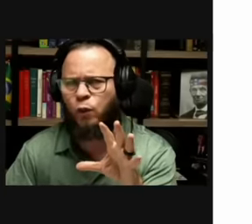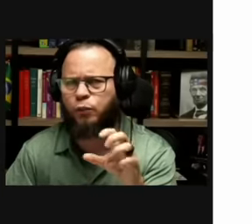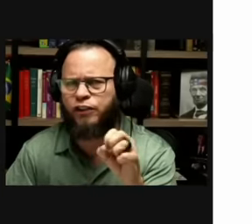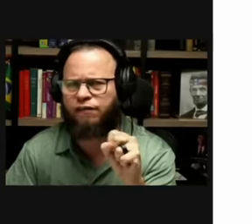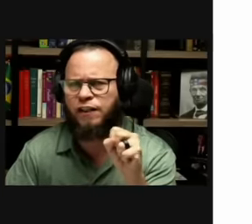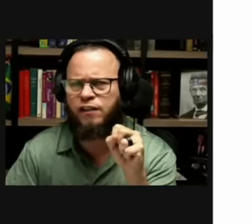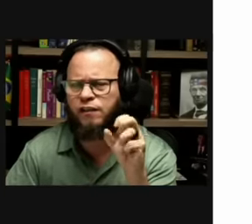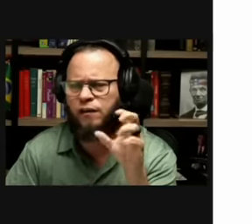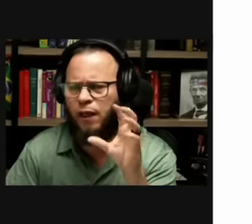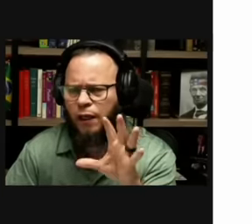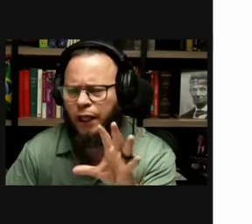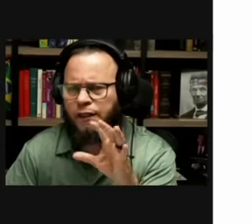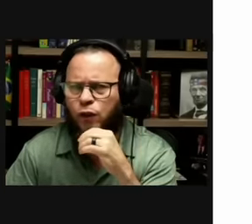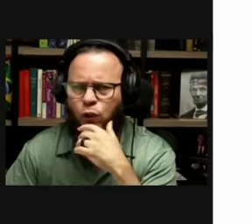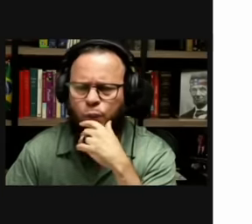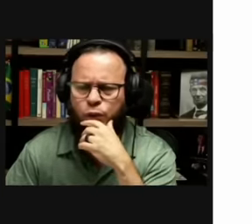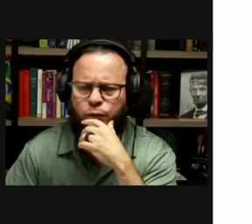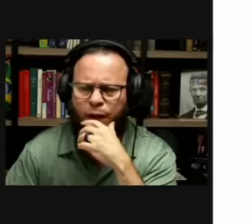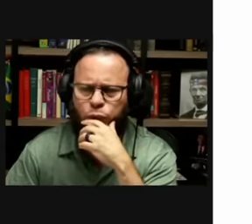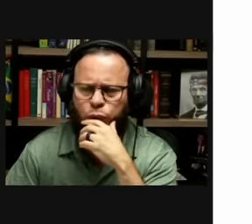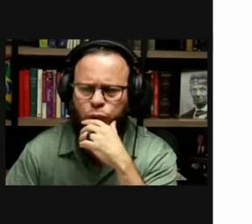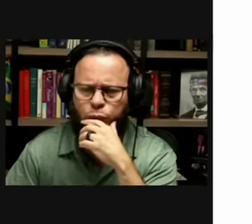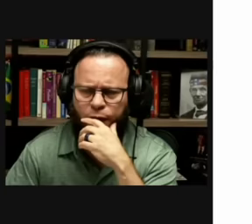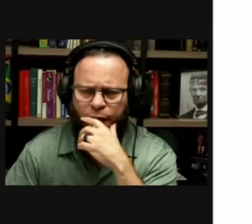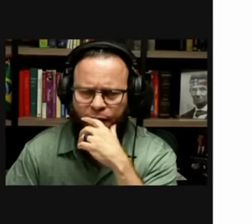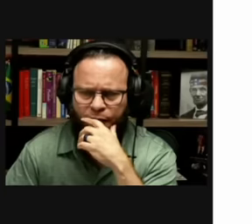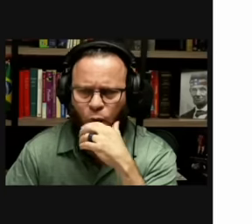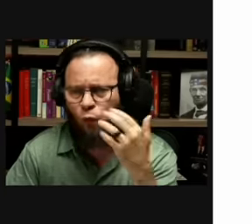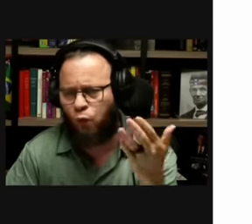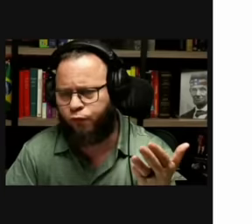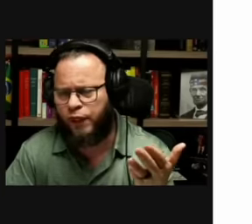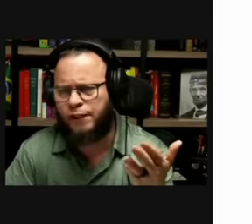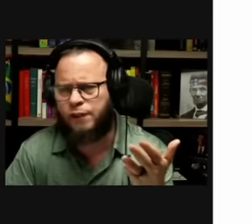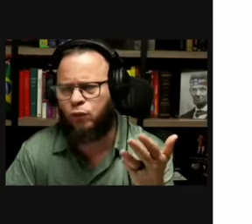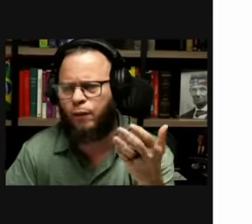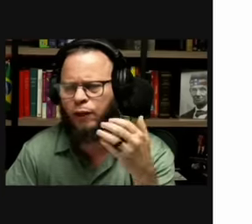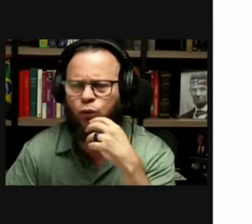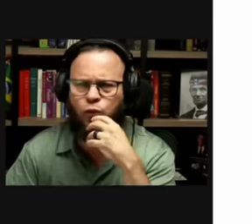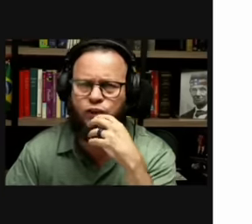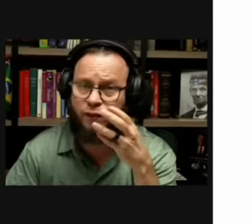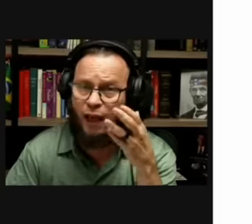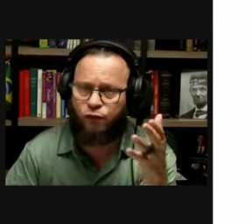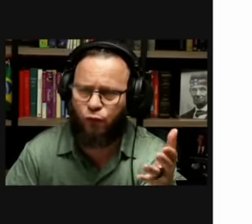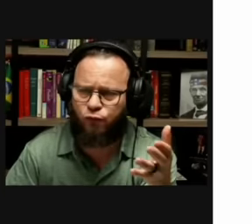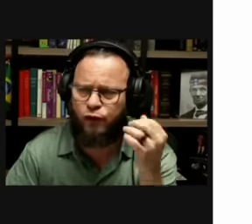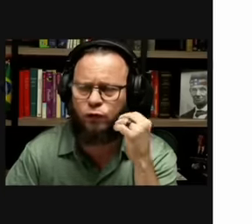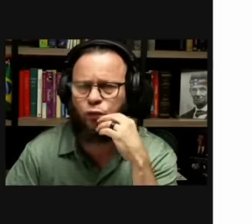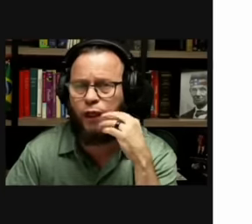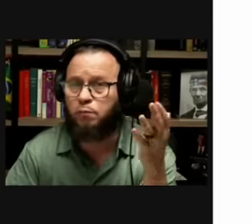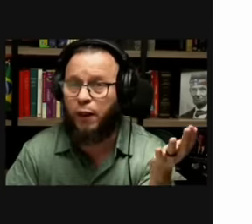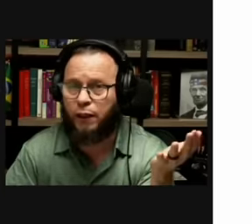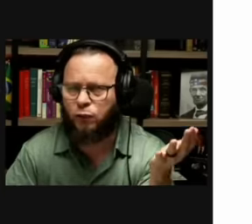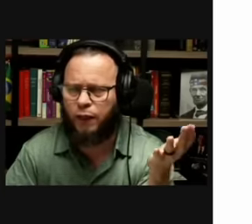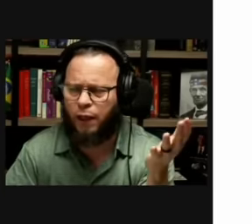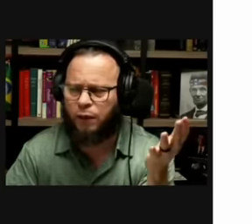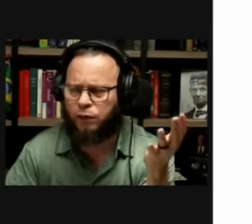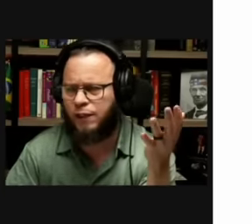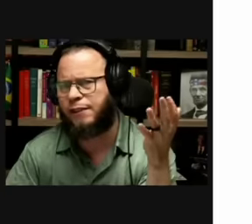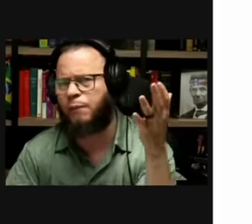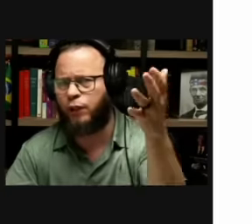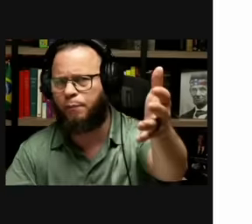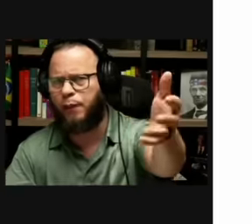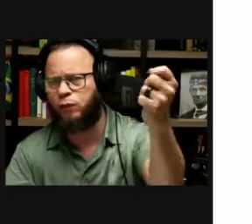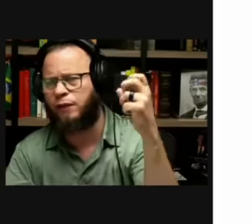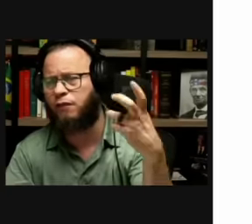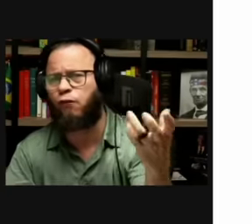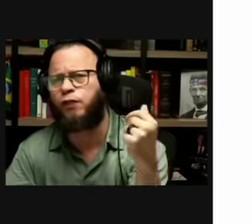grupo chavista esse grupo de maduro o o více do maduro está envolvido em pedo né Você sabe